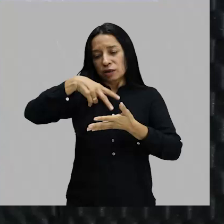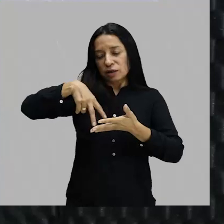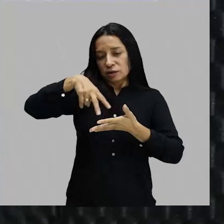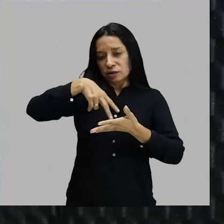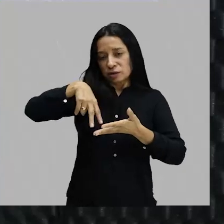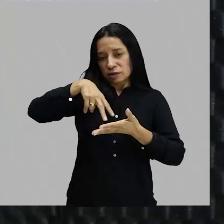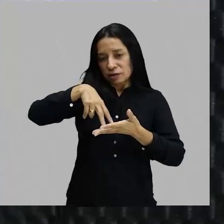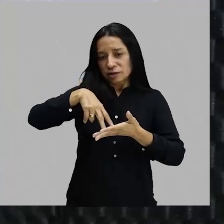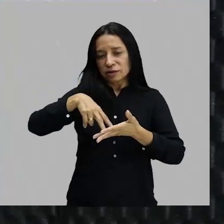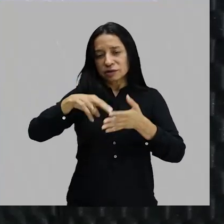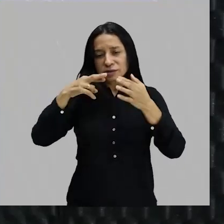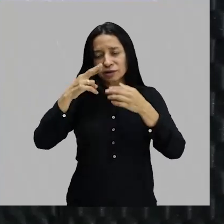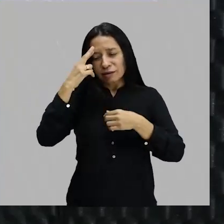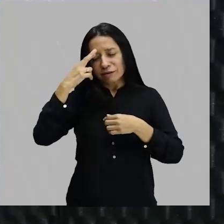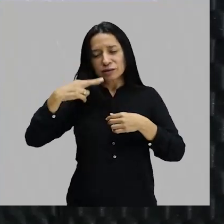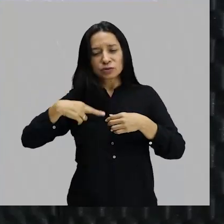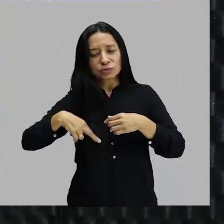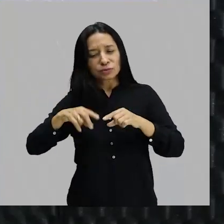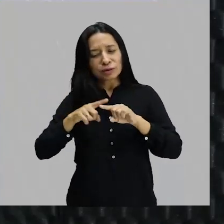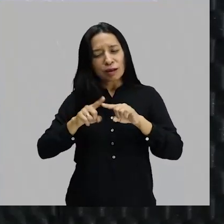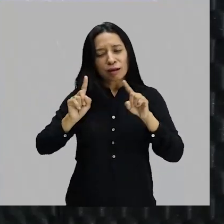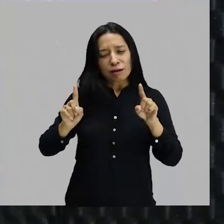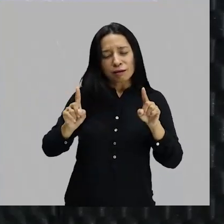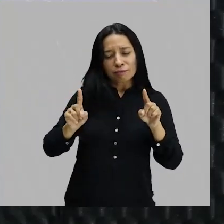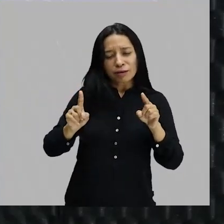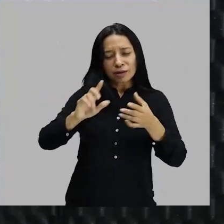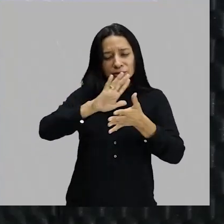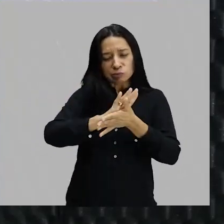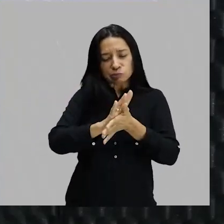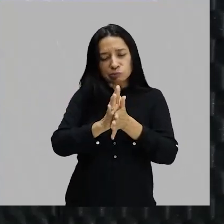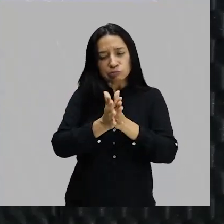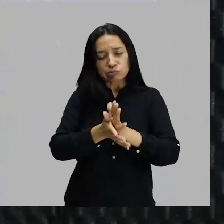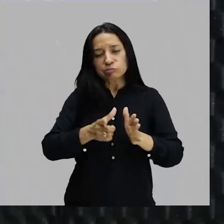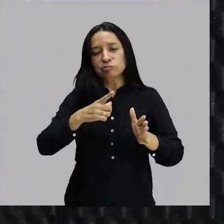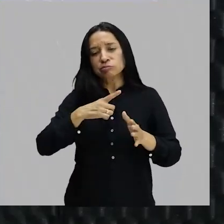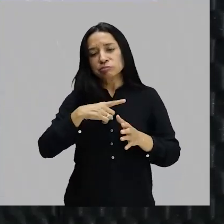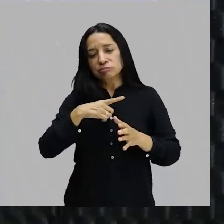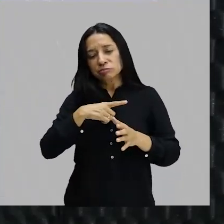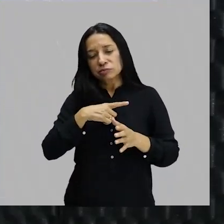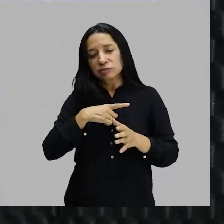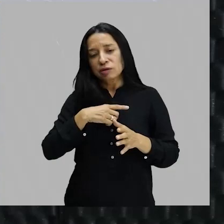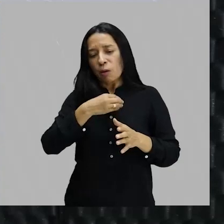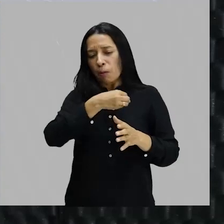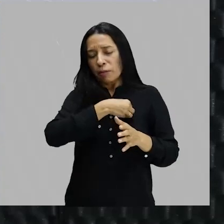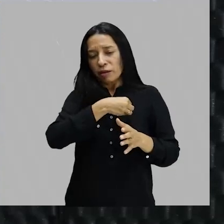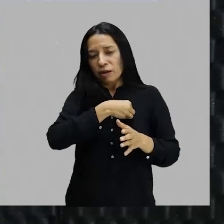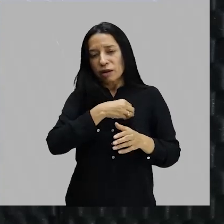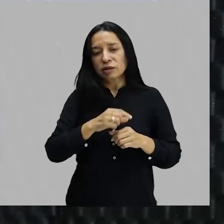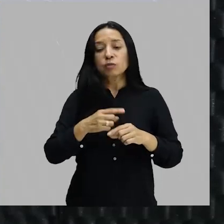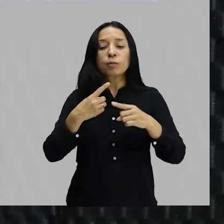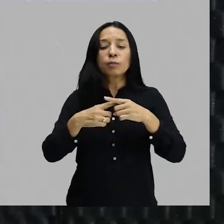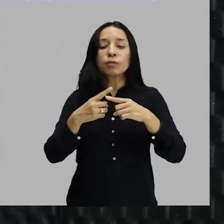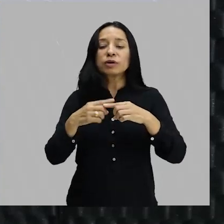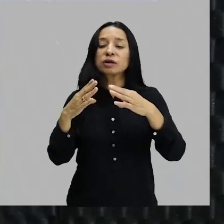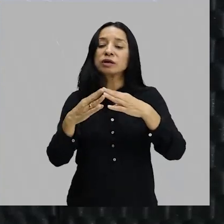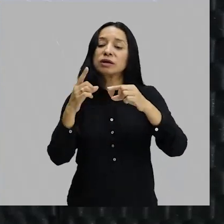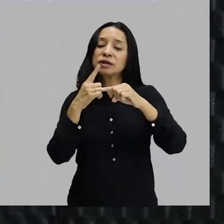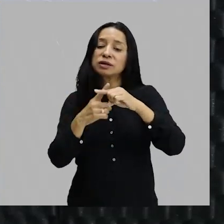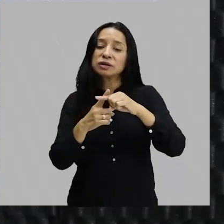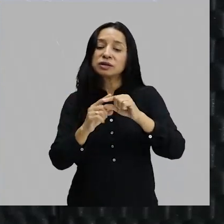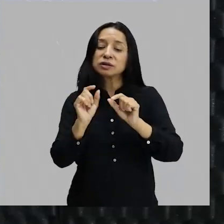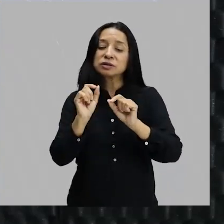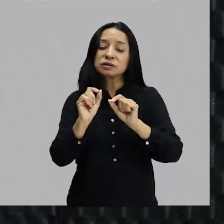era religiosa, mas pegou um tanto profano, já explicar para vocês o que que é isso nos próximos vídeos. Por quê? Porque é a igreja que vai dizer o